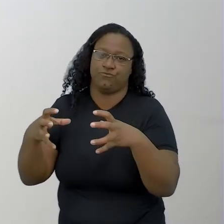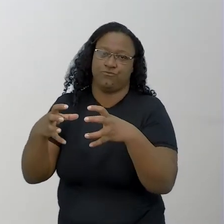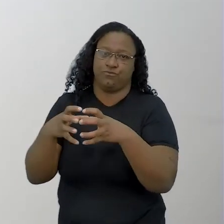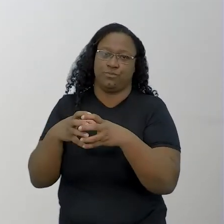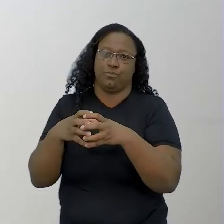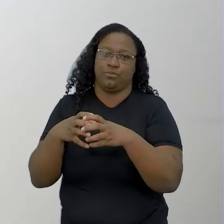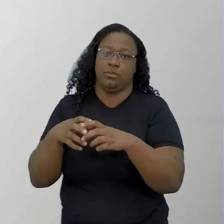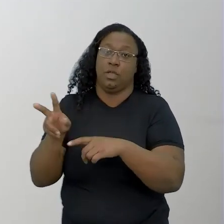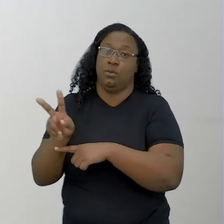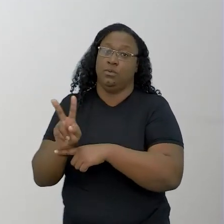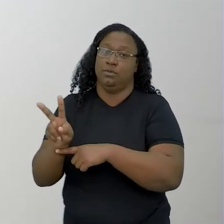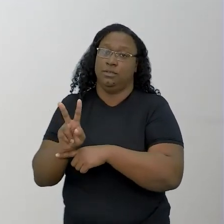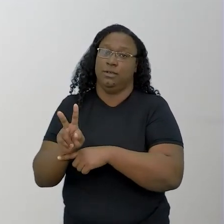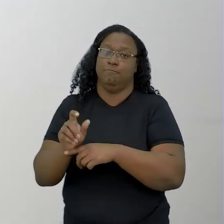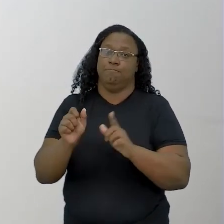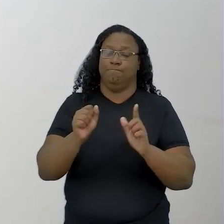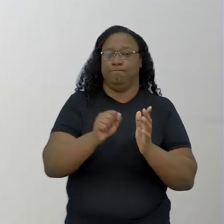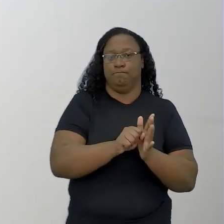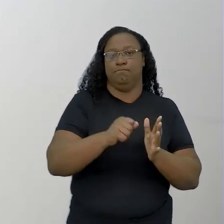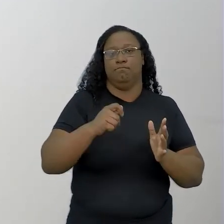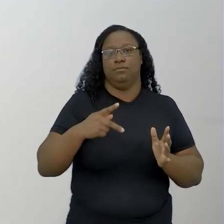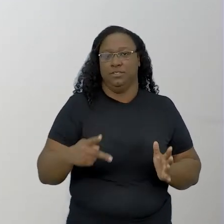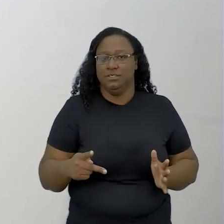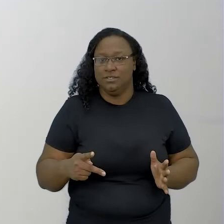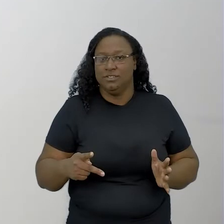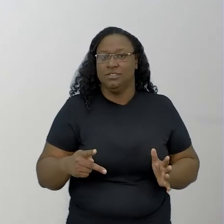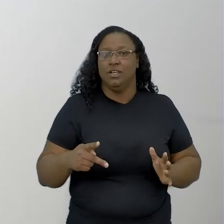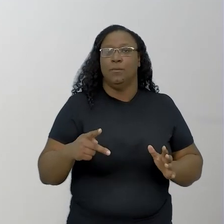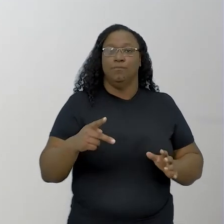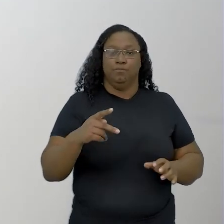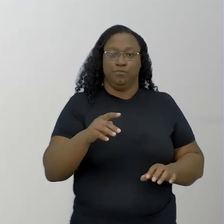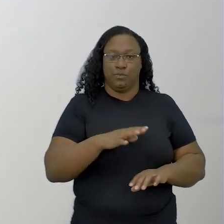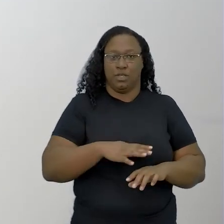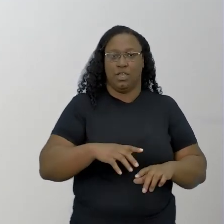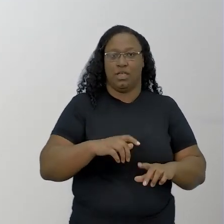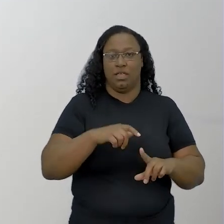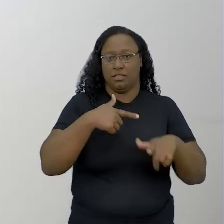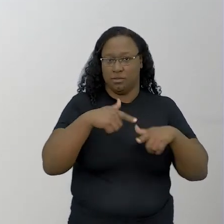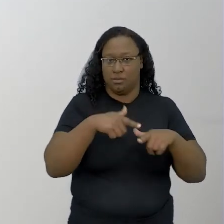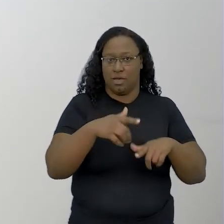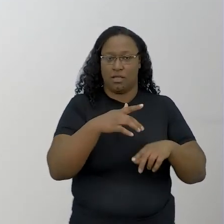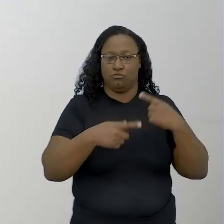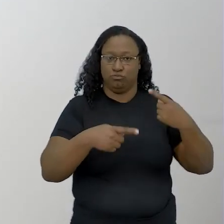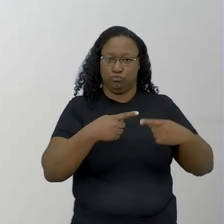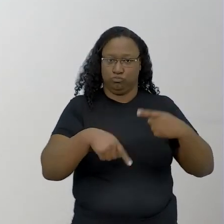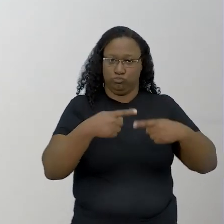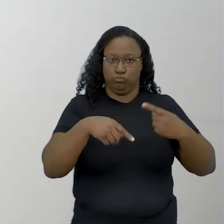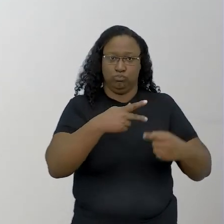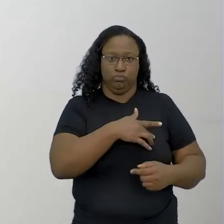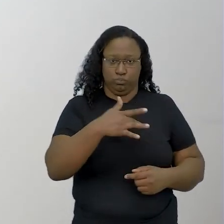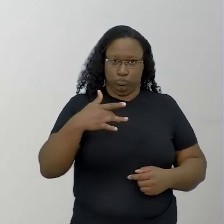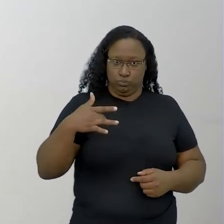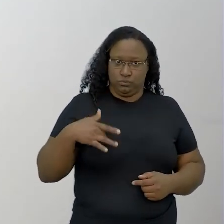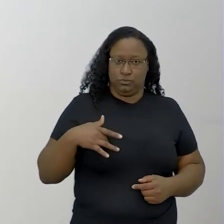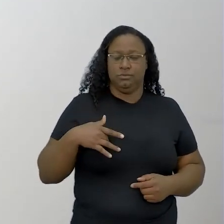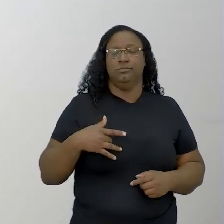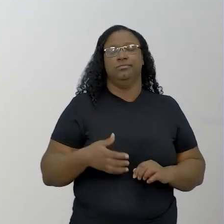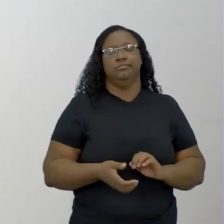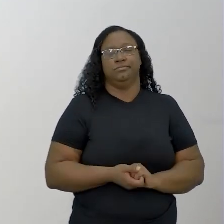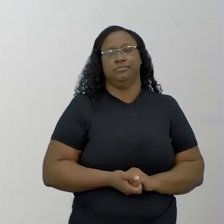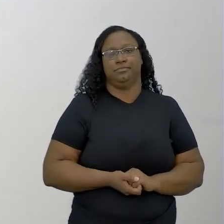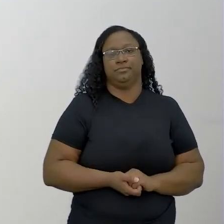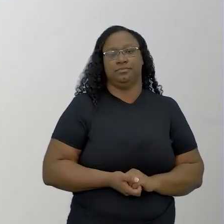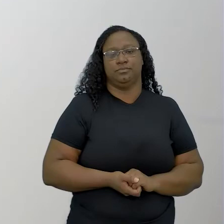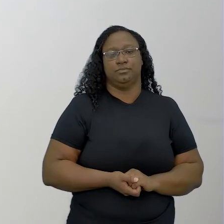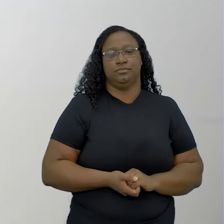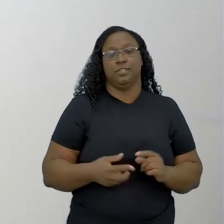aposentadoria, para poder cuidar de serviços de saúde pública ligados aí à população de terceira idade,